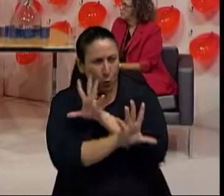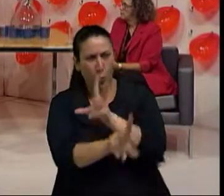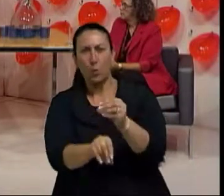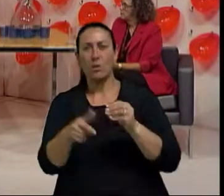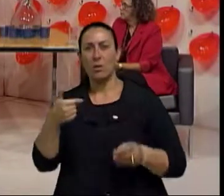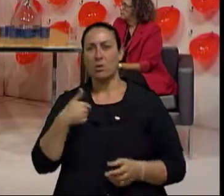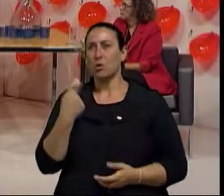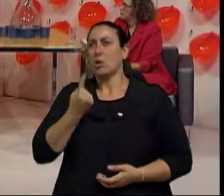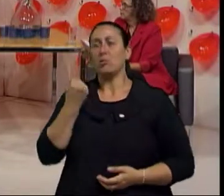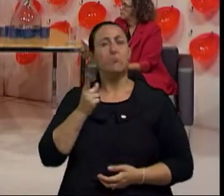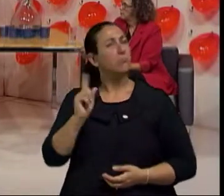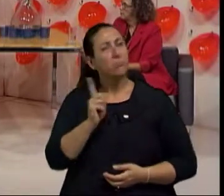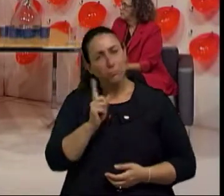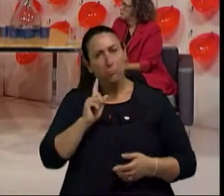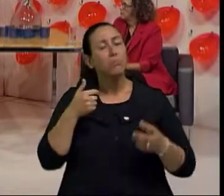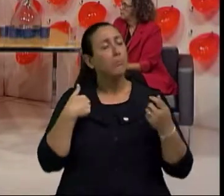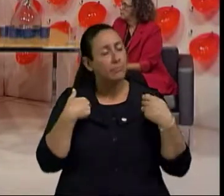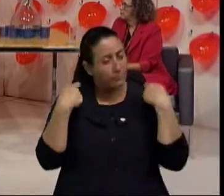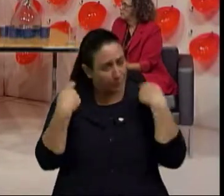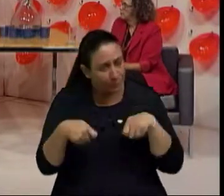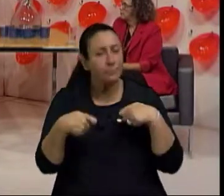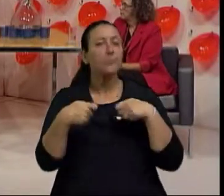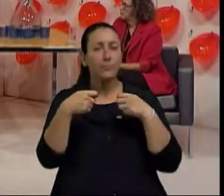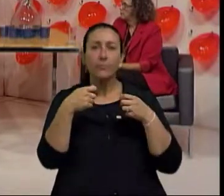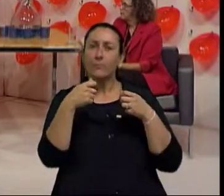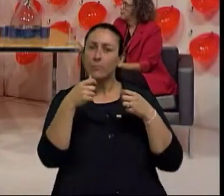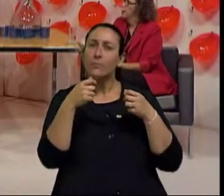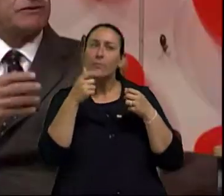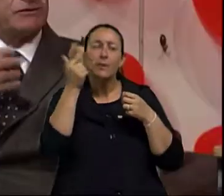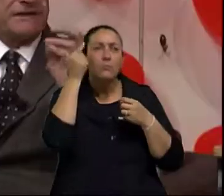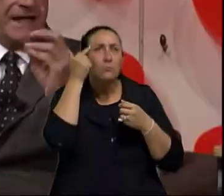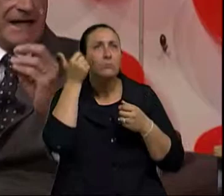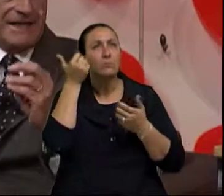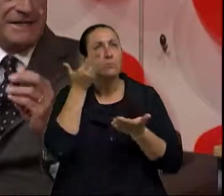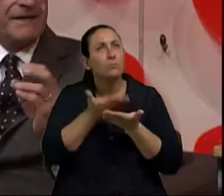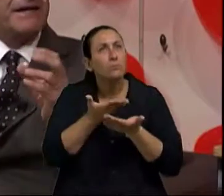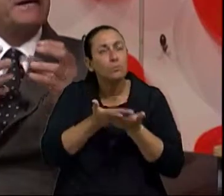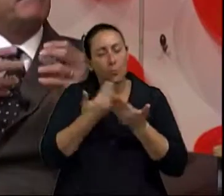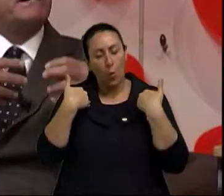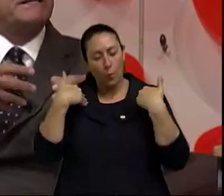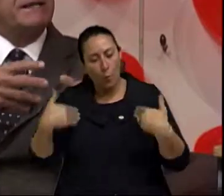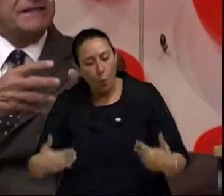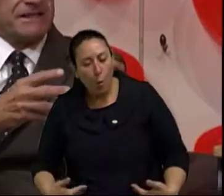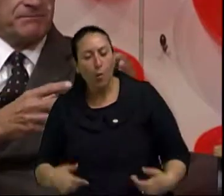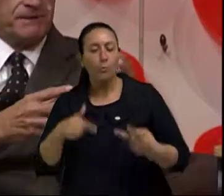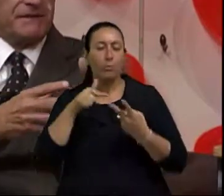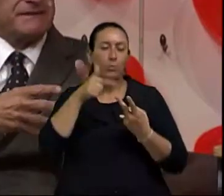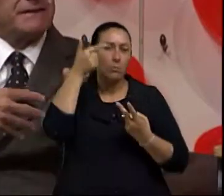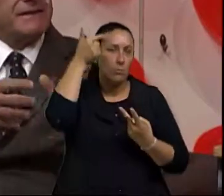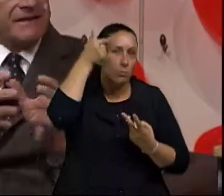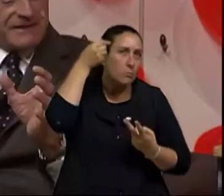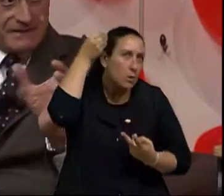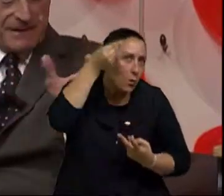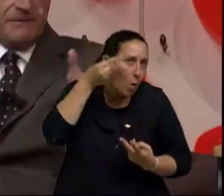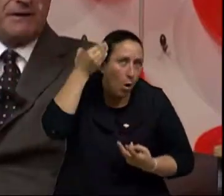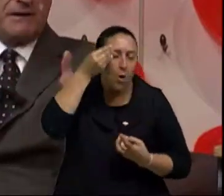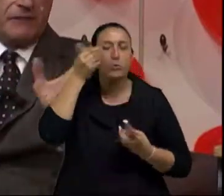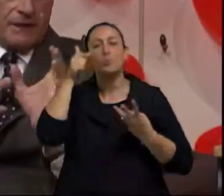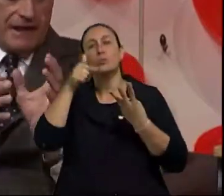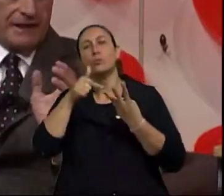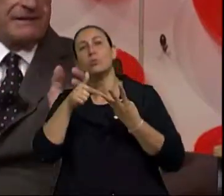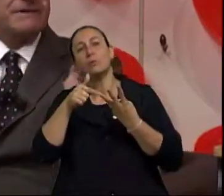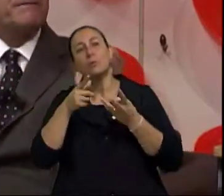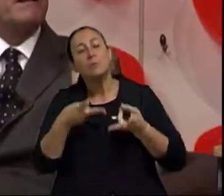minhas perdas físicas, psicológicas, sociais, e a partir dessas perdas,